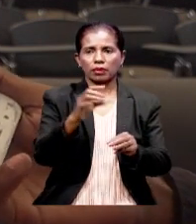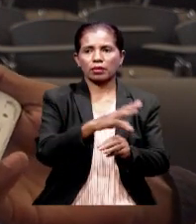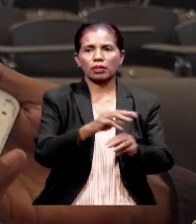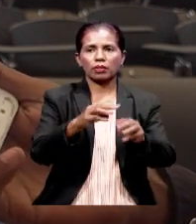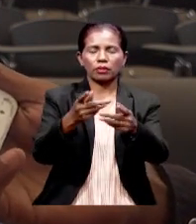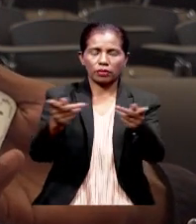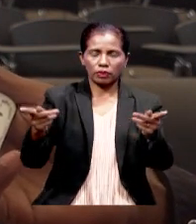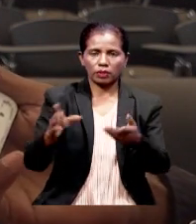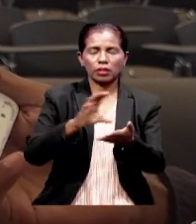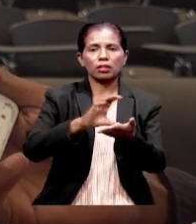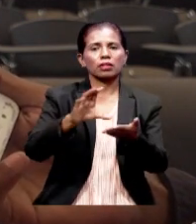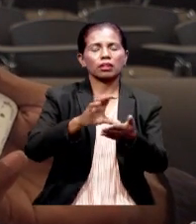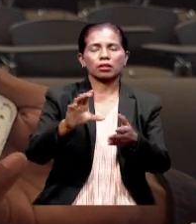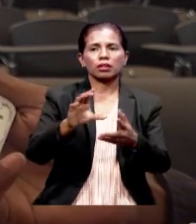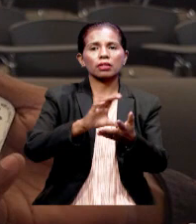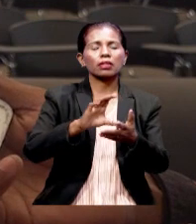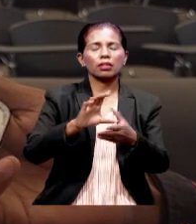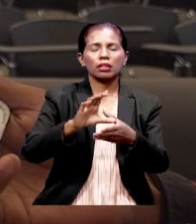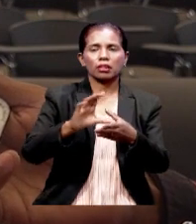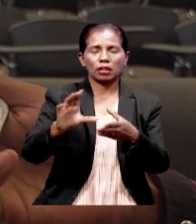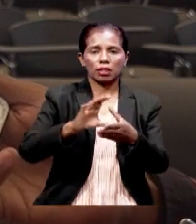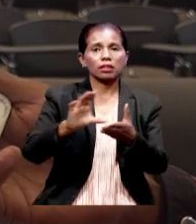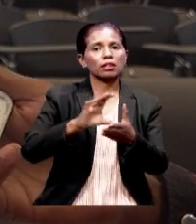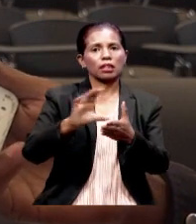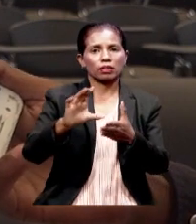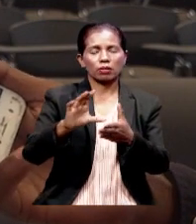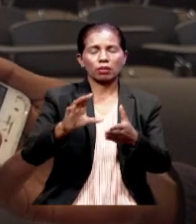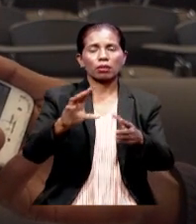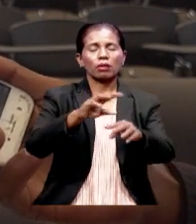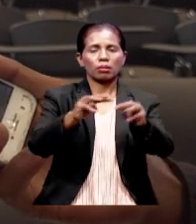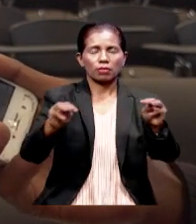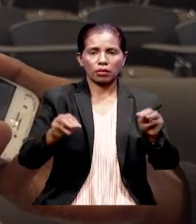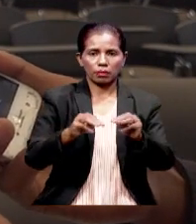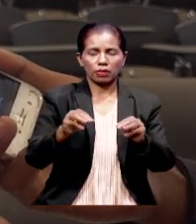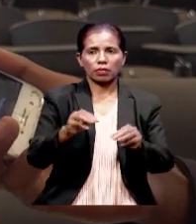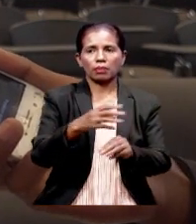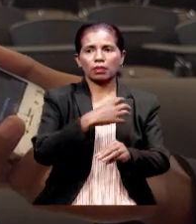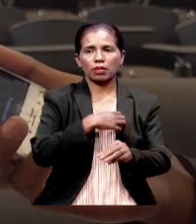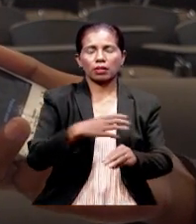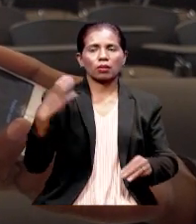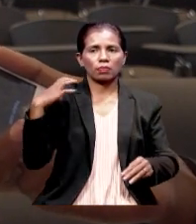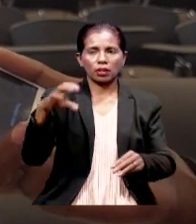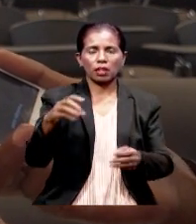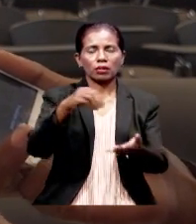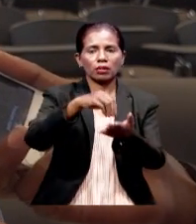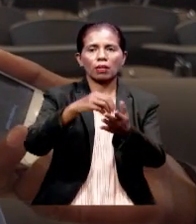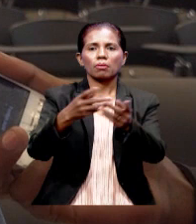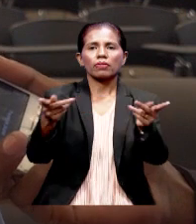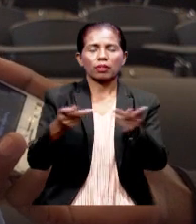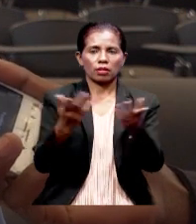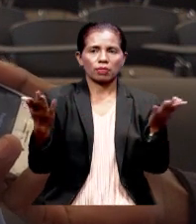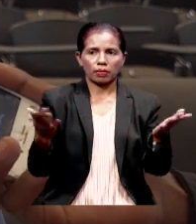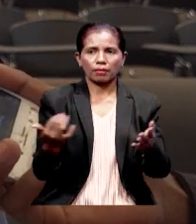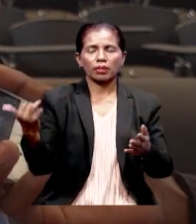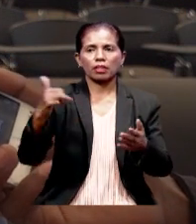centro de formação polícia. Neve, nesse membro Polícia Nacional de Timor-Leste, Sua Excelência Comando Geral, magia competência, tu colocava Neve, a